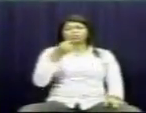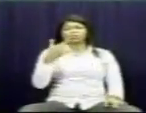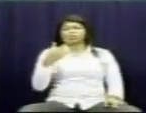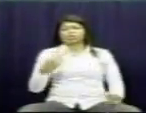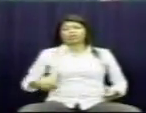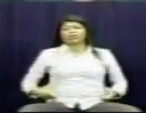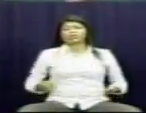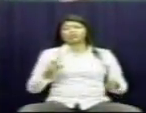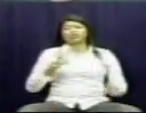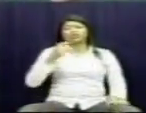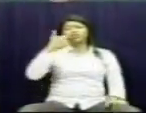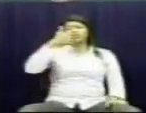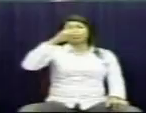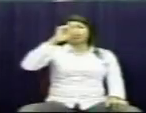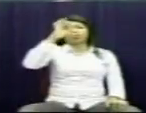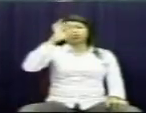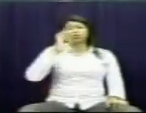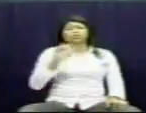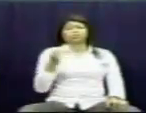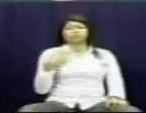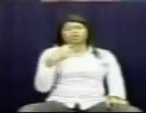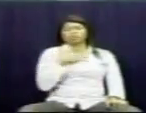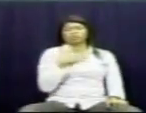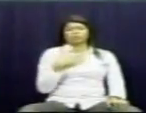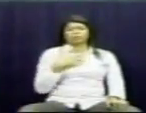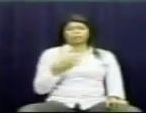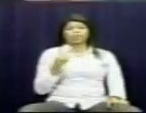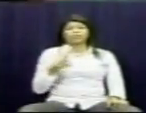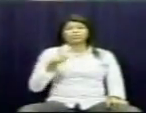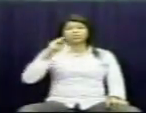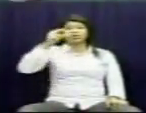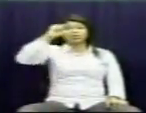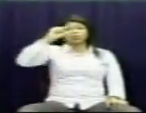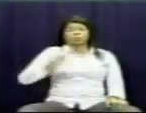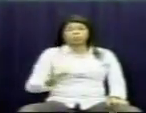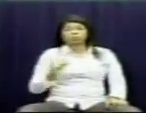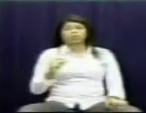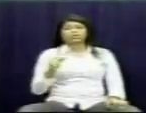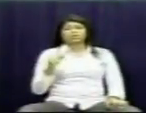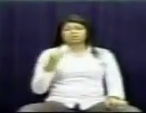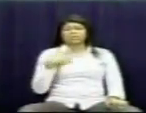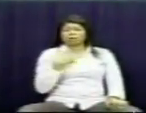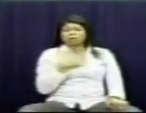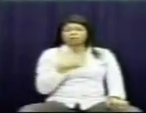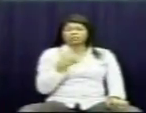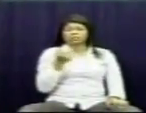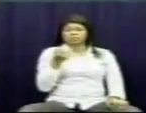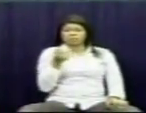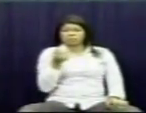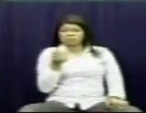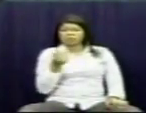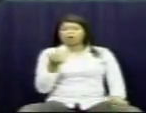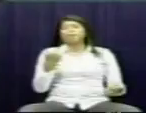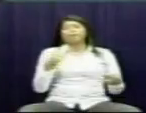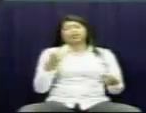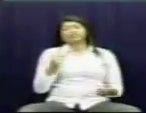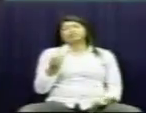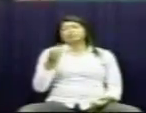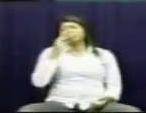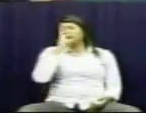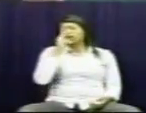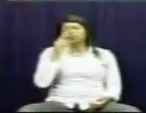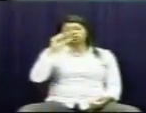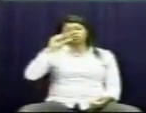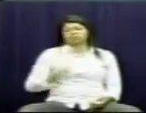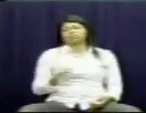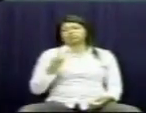19% do orçamento com saúde. Se diminui o orçamento, é óbvio que falta recursos para enfrentar esse problema de uma forma